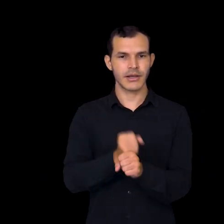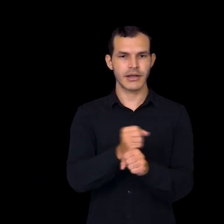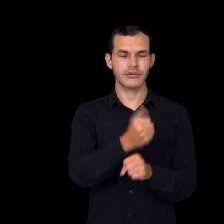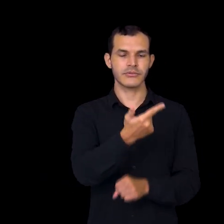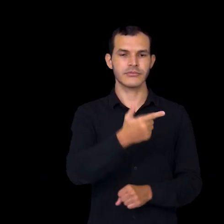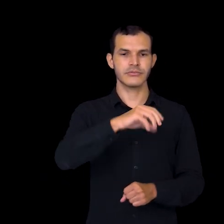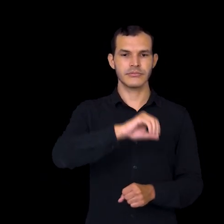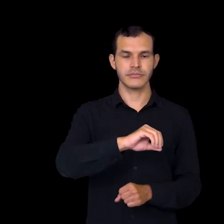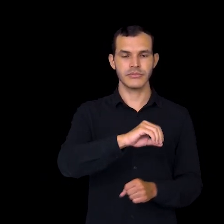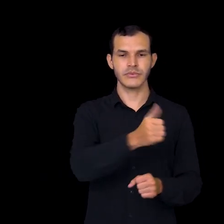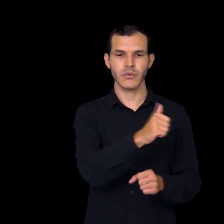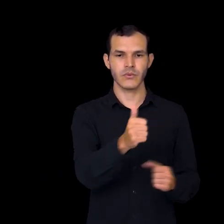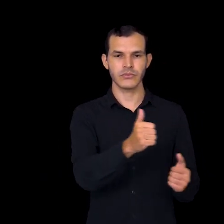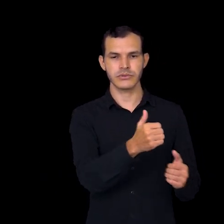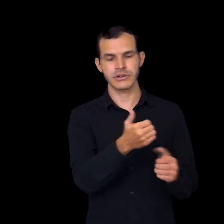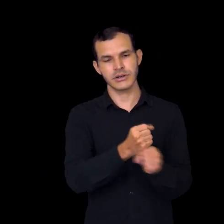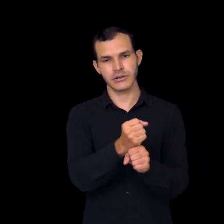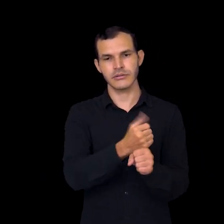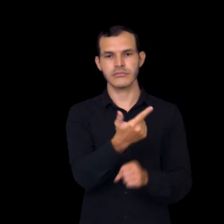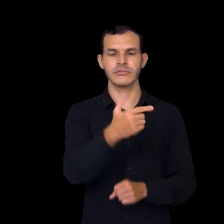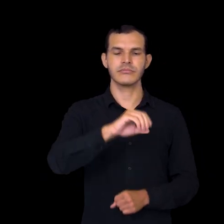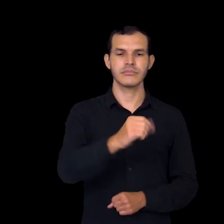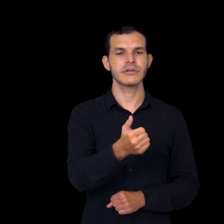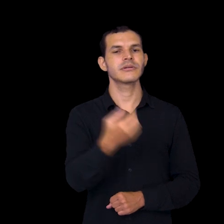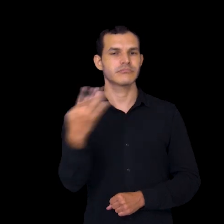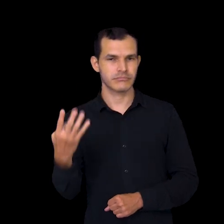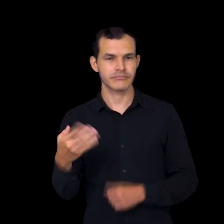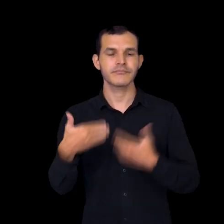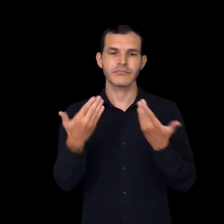2011 e 2014. Conhece um pouquinho